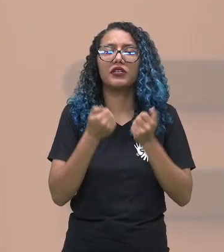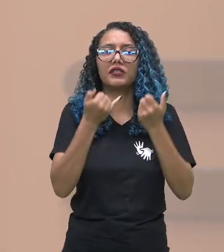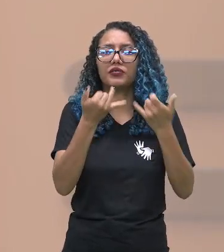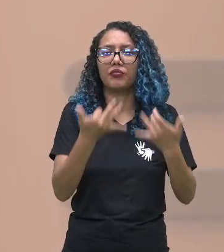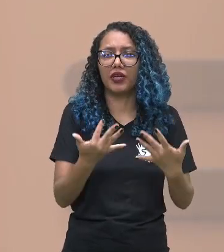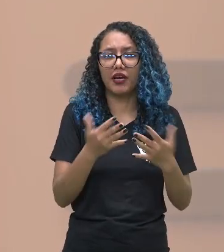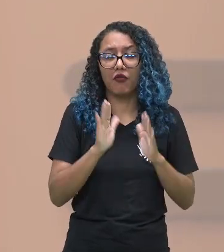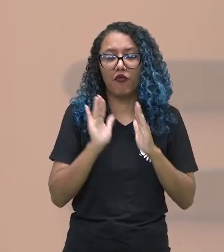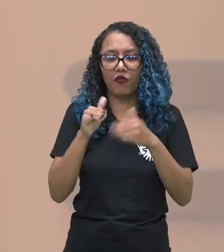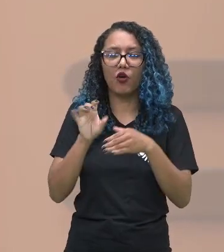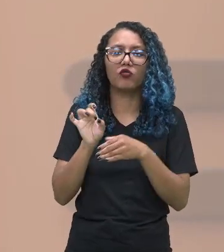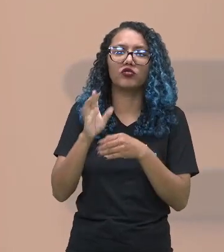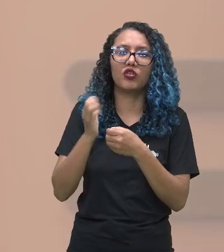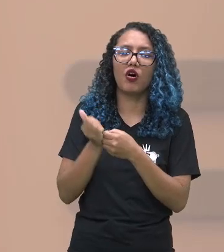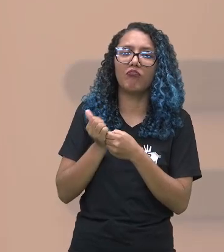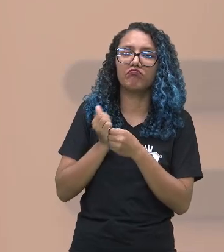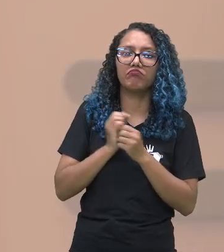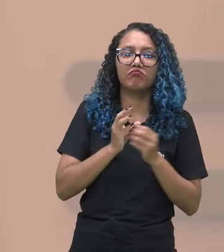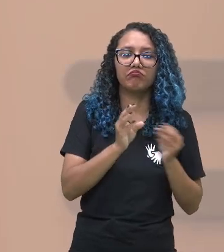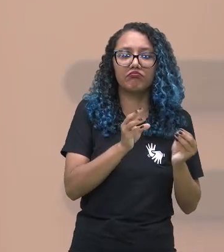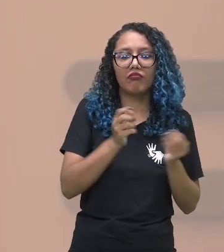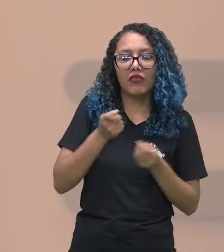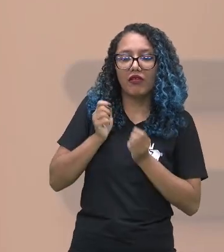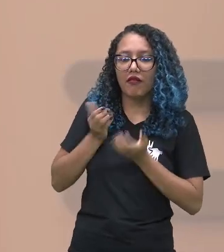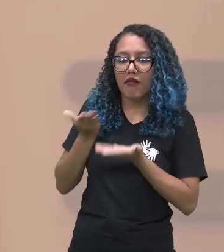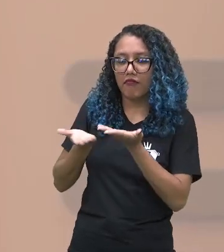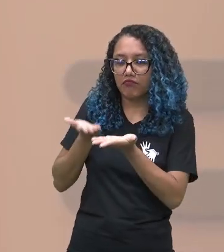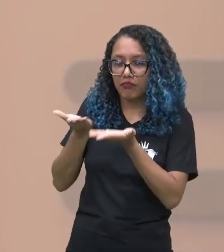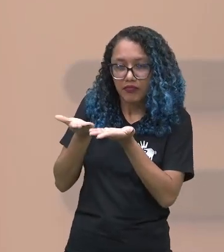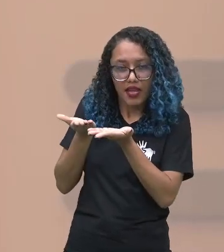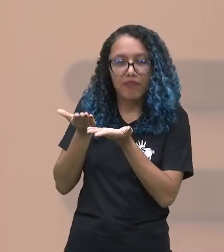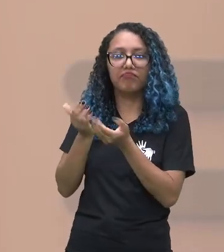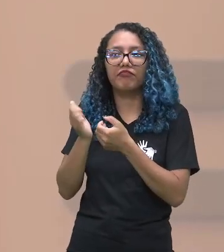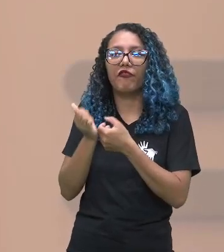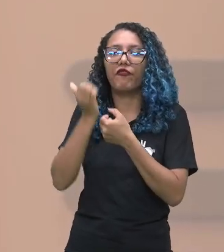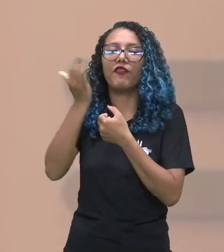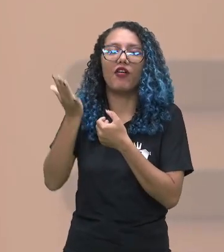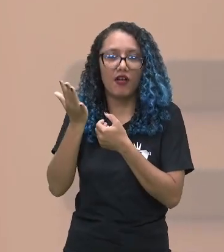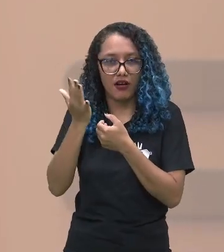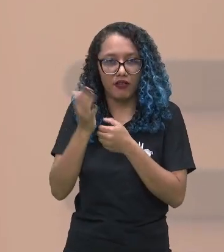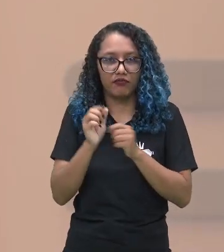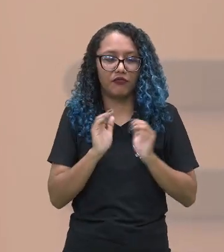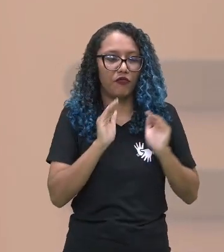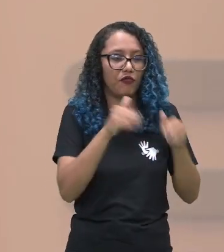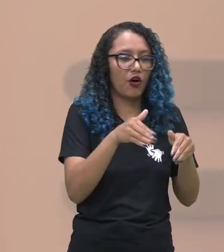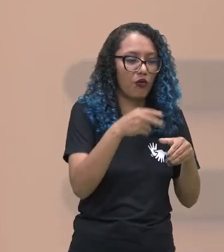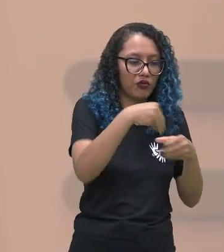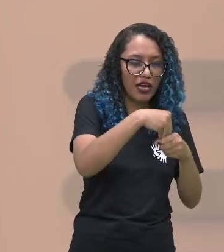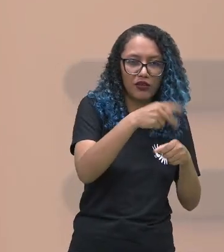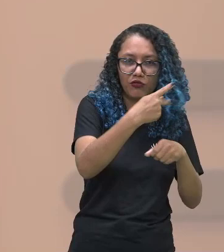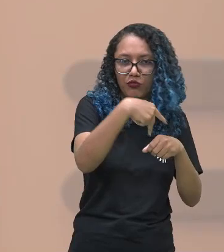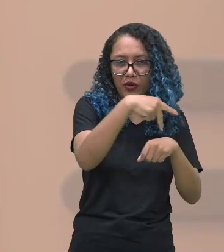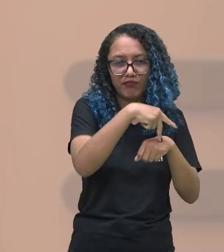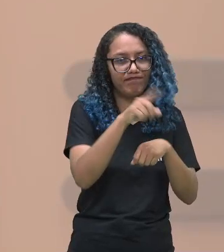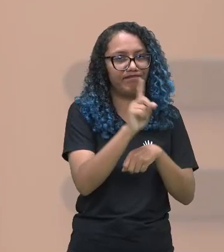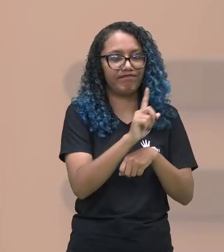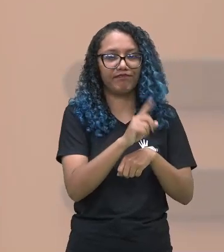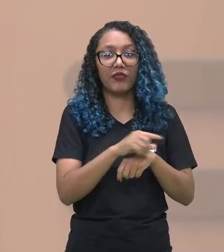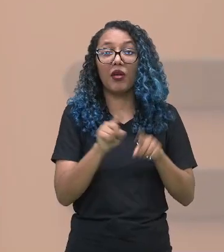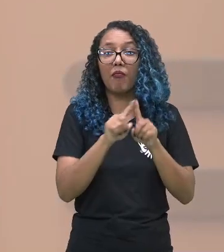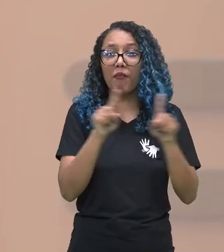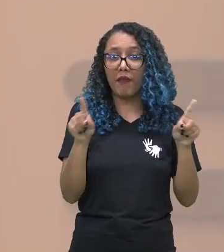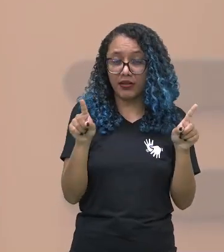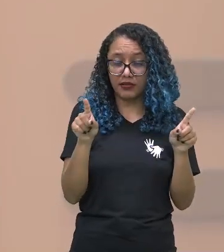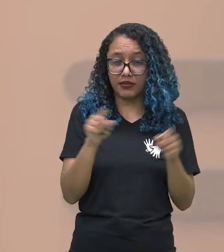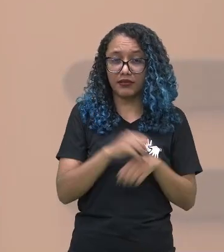externo e não para atender a nós brasileiros. Mas a obra não se encerra aí. Vejam que foi